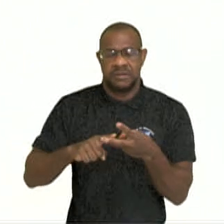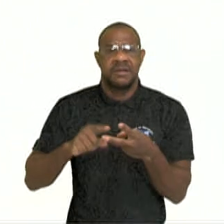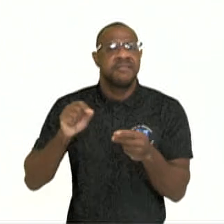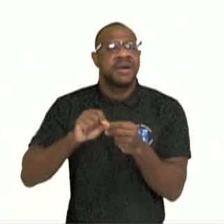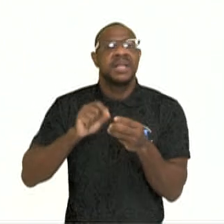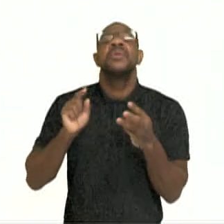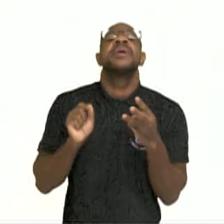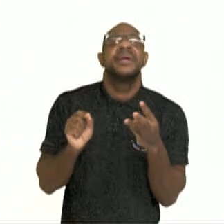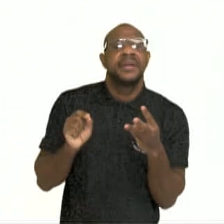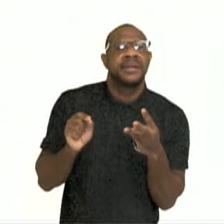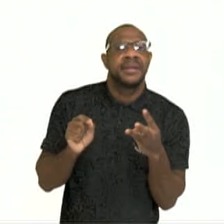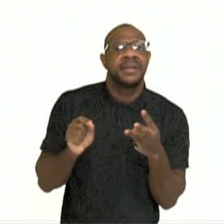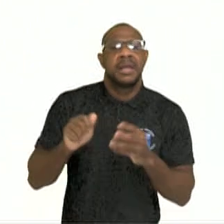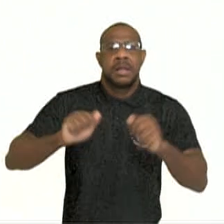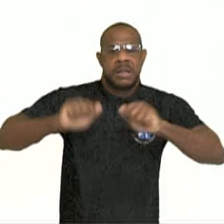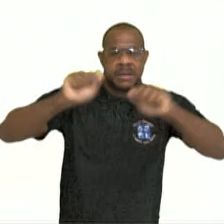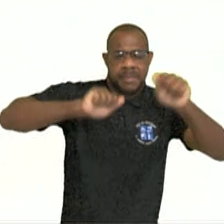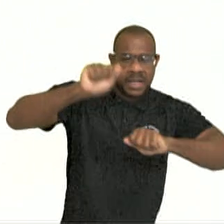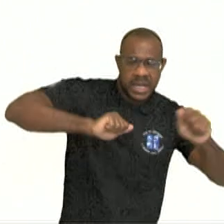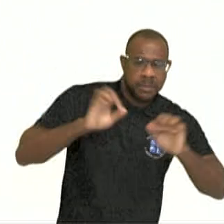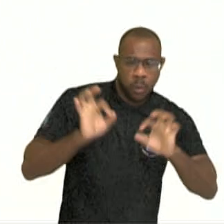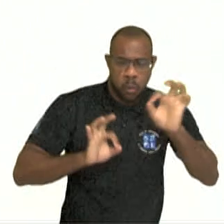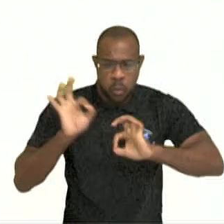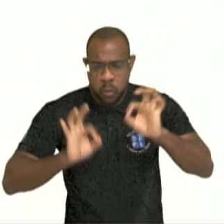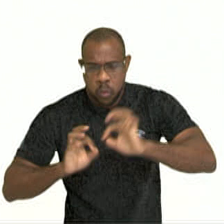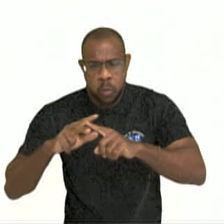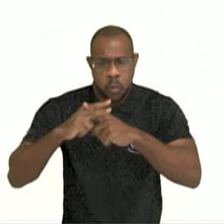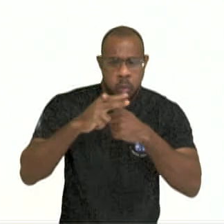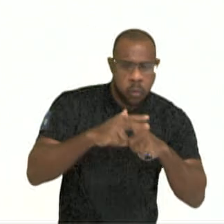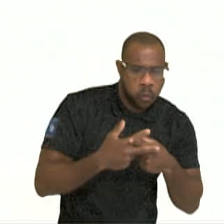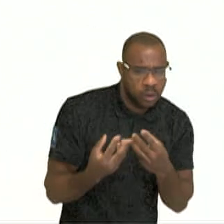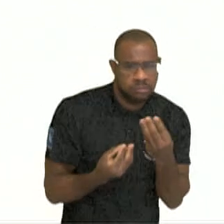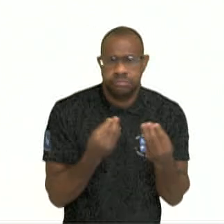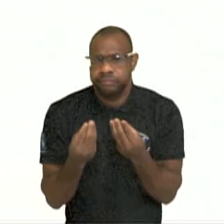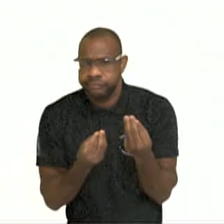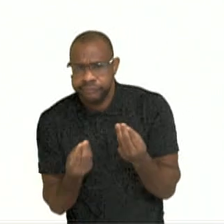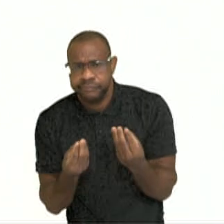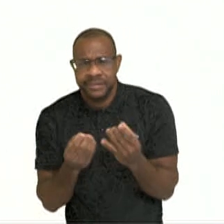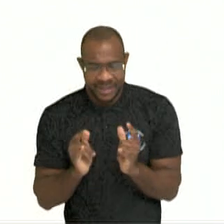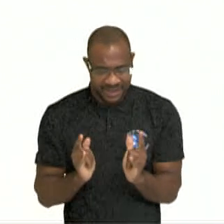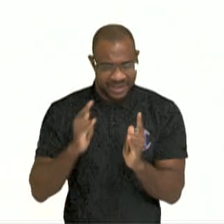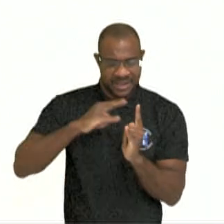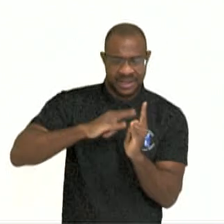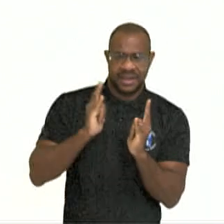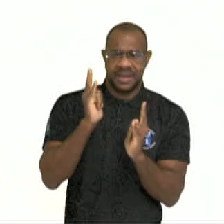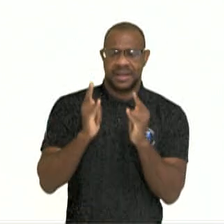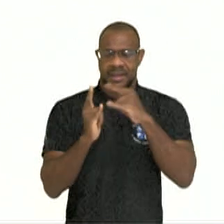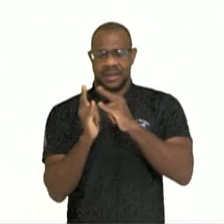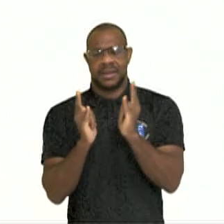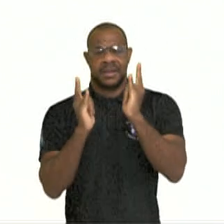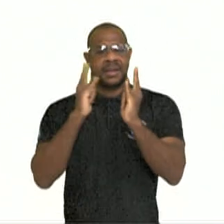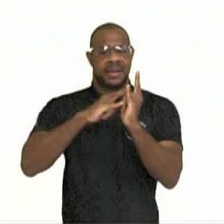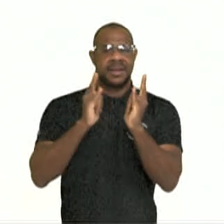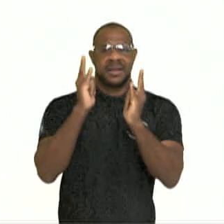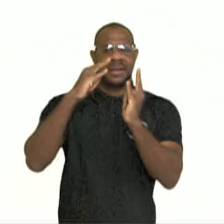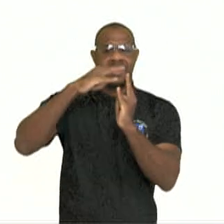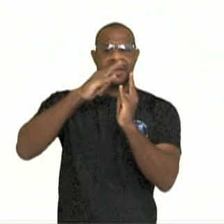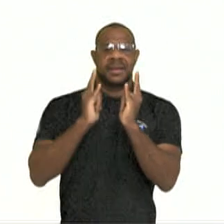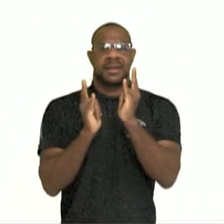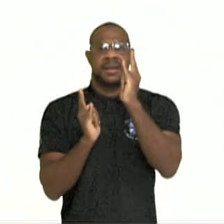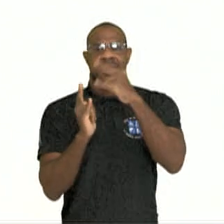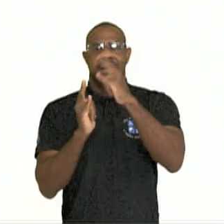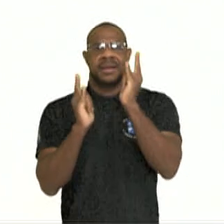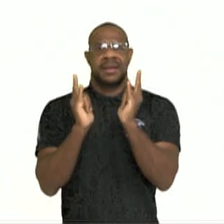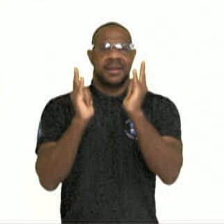ali limpeza, organização, certo? Os andaimes, lembram aquela obra que está ocorrendo